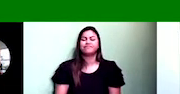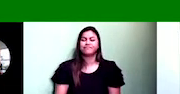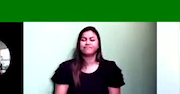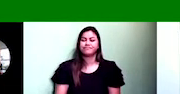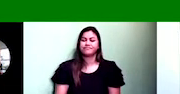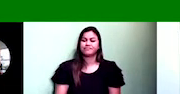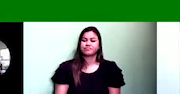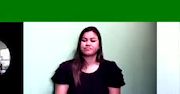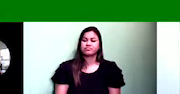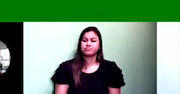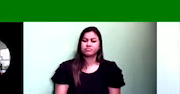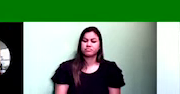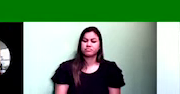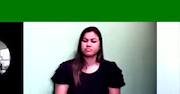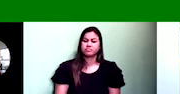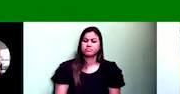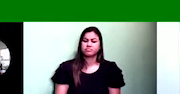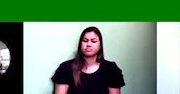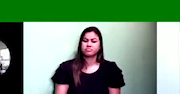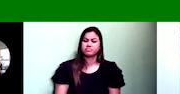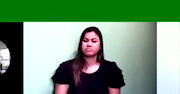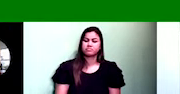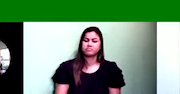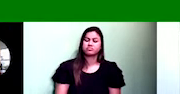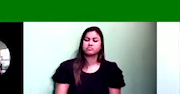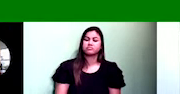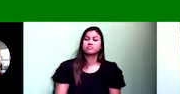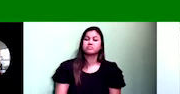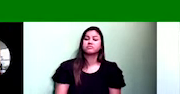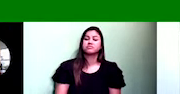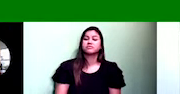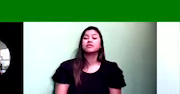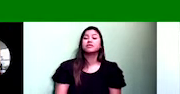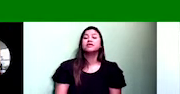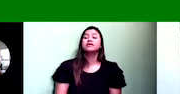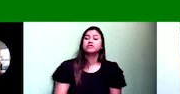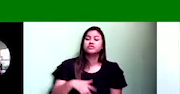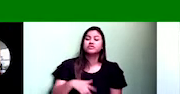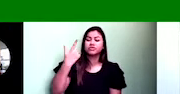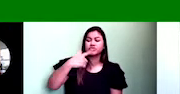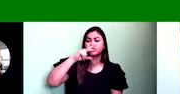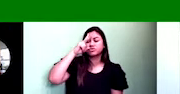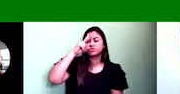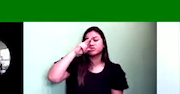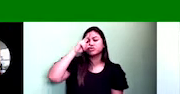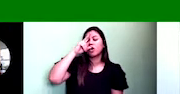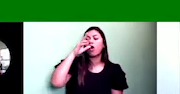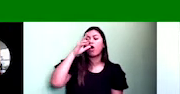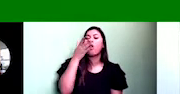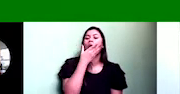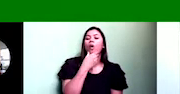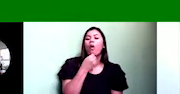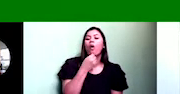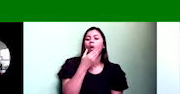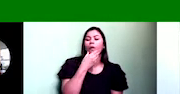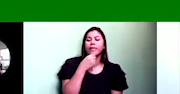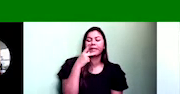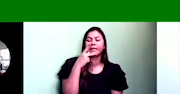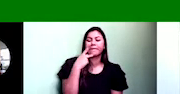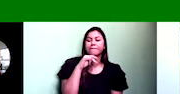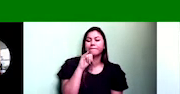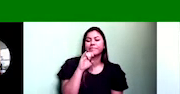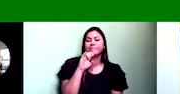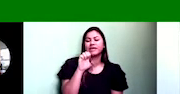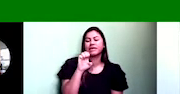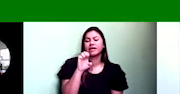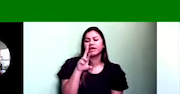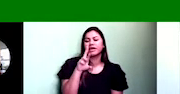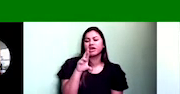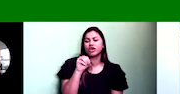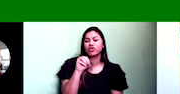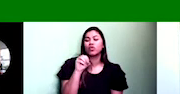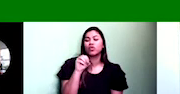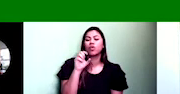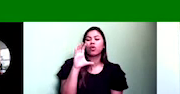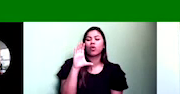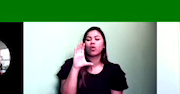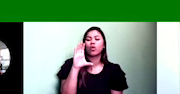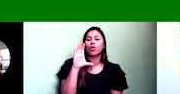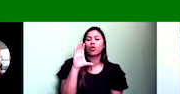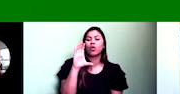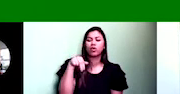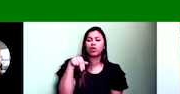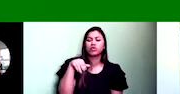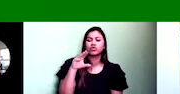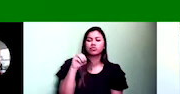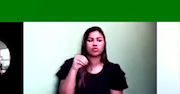Então, ainda um pouco de história. Piero di Cosmo, em 1510, no